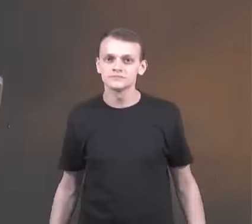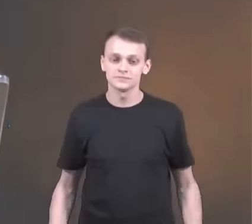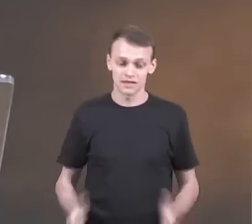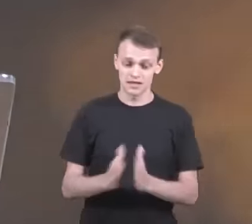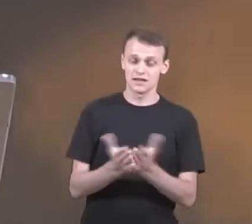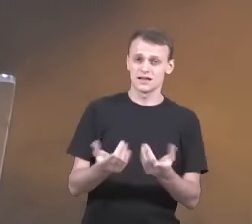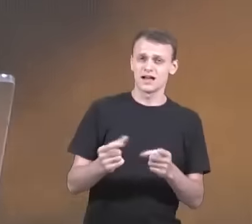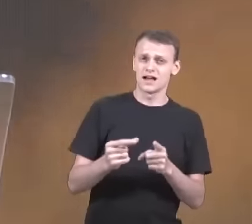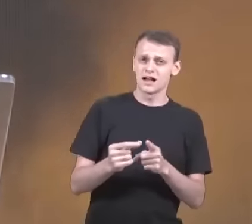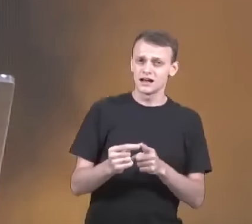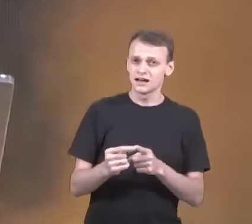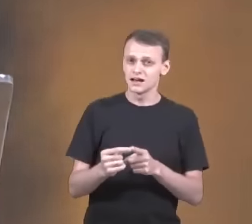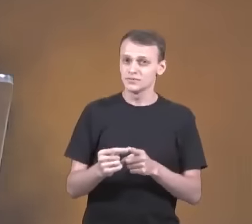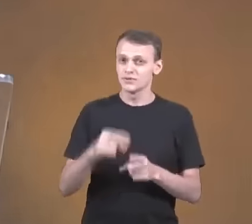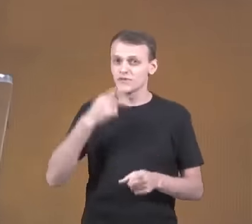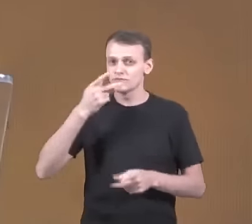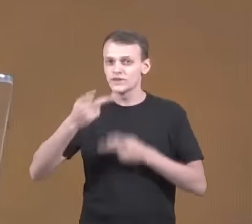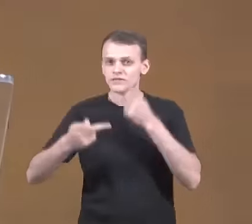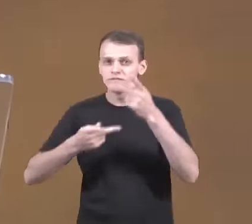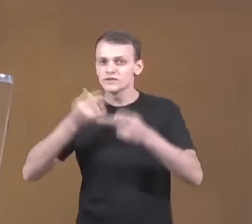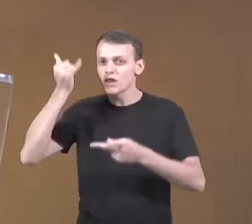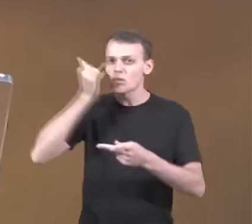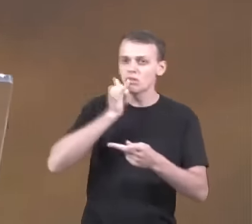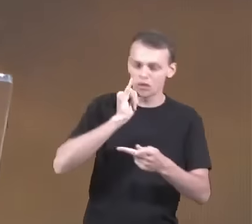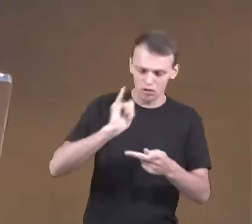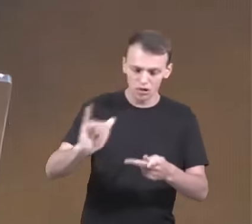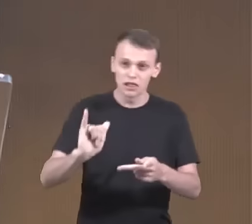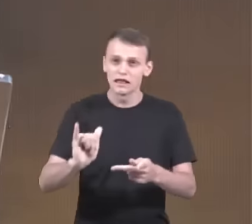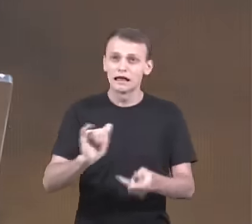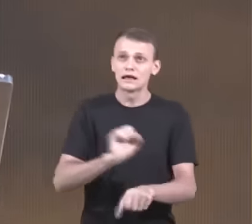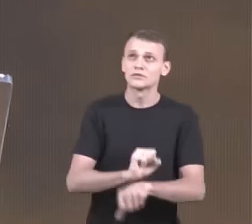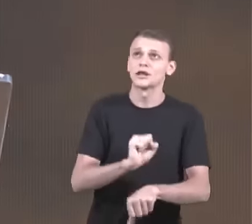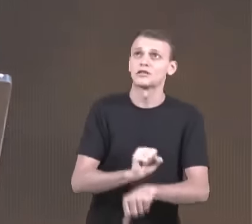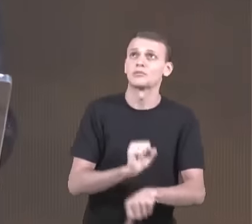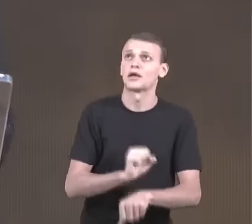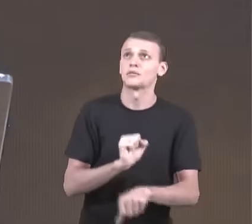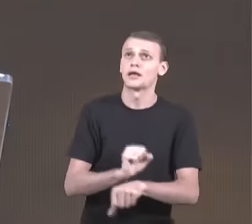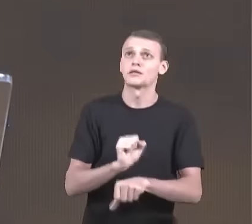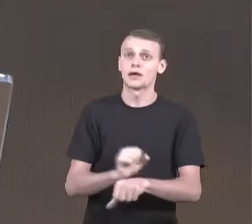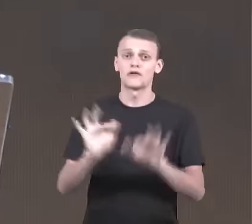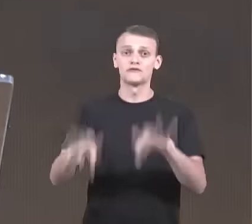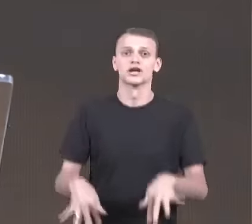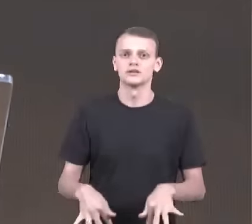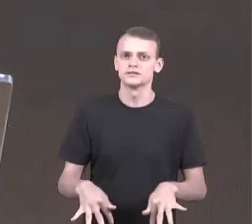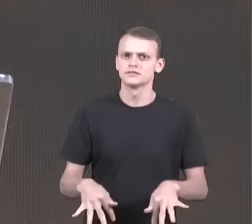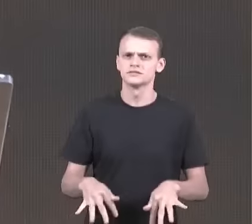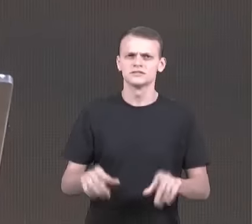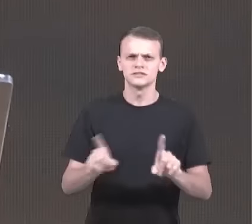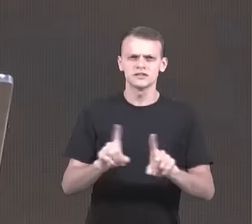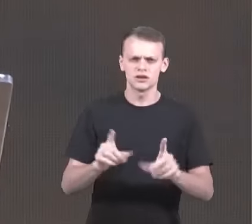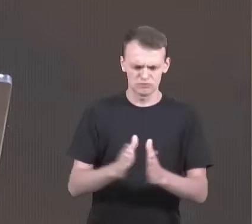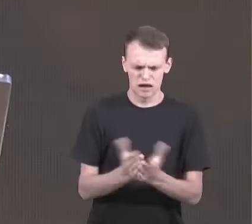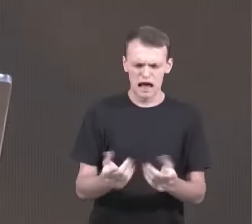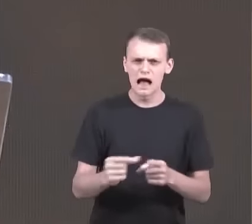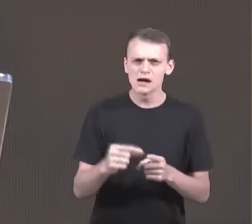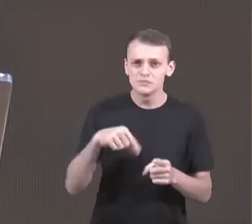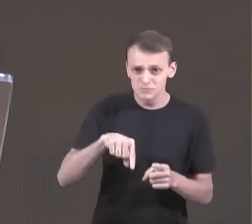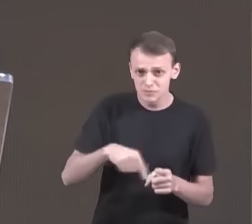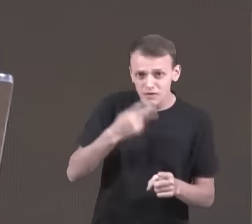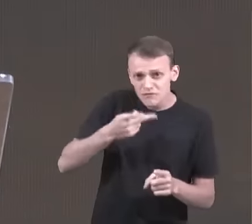A Bíblia não me instrui a fazer previsões ou ficar obcecado pelo fim dos tempos. A Bíblia diz para eu levantar a cabeça e olhar para